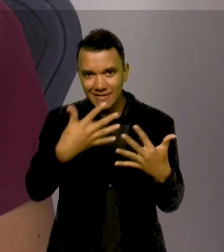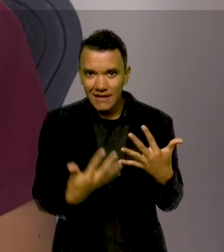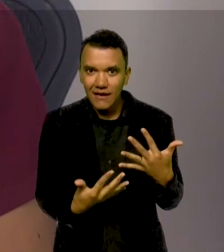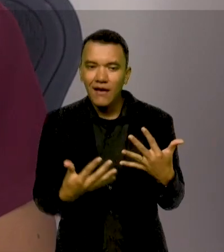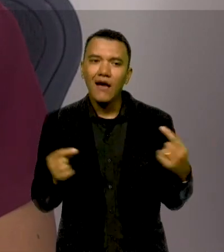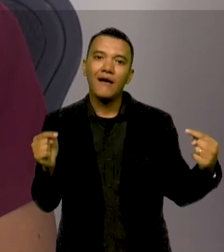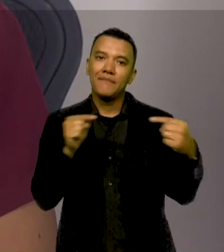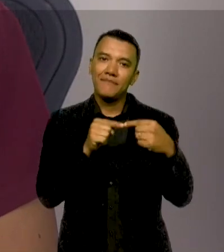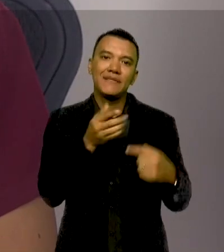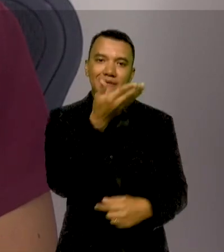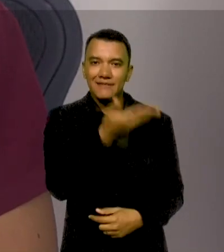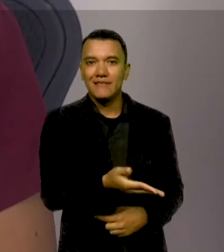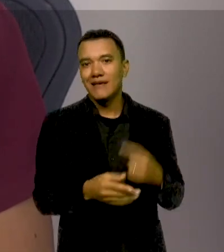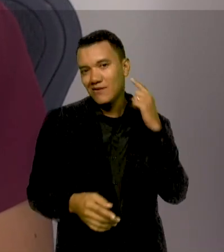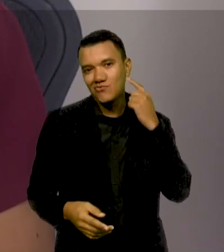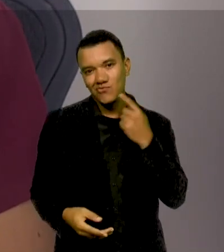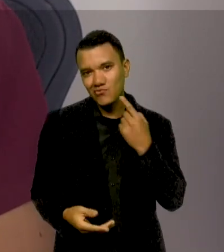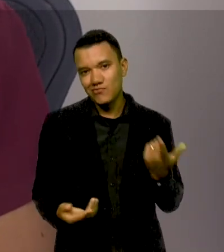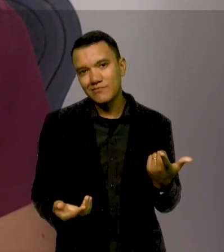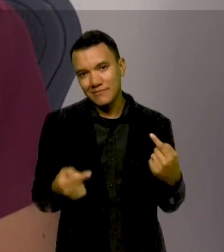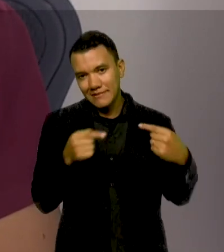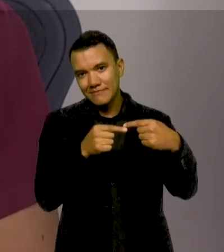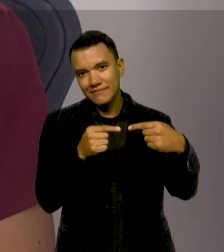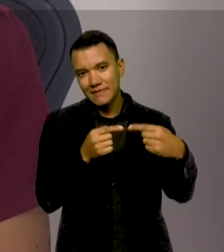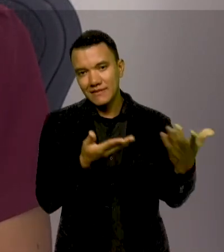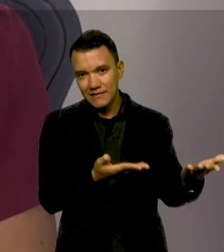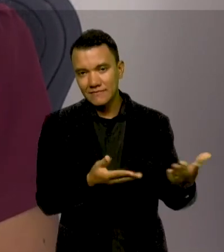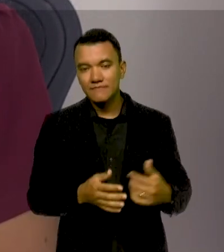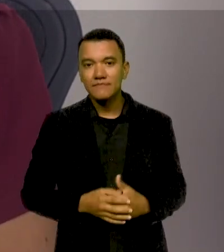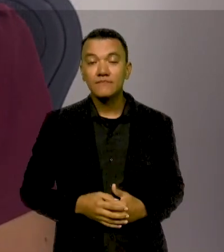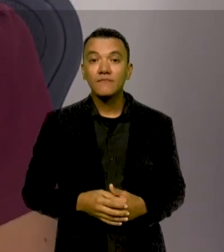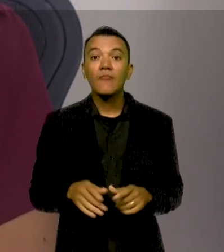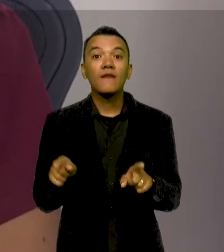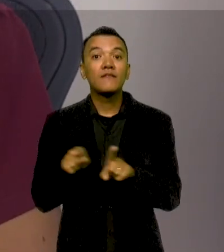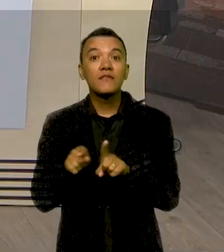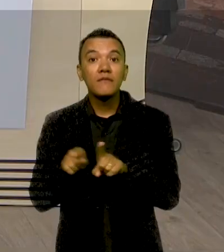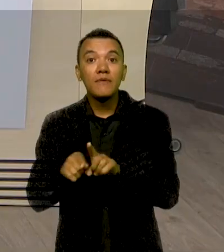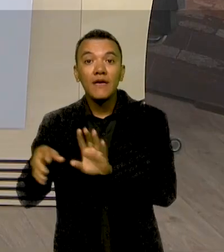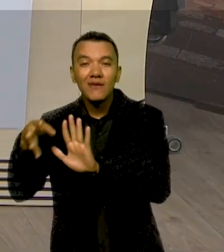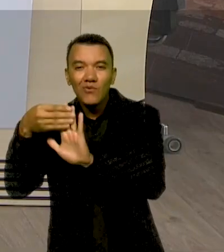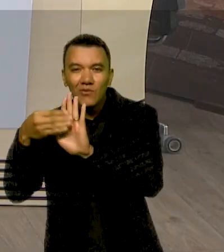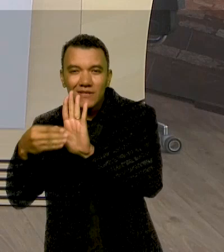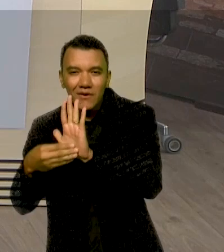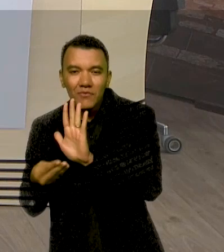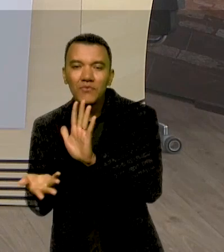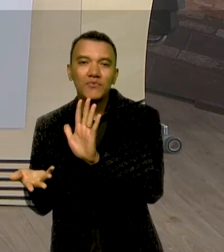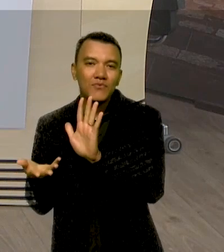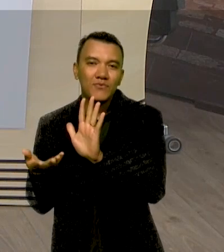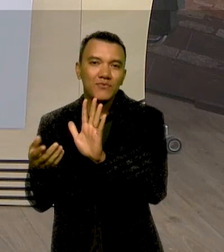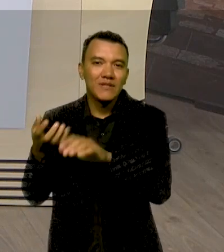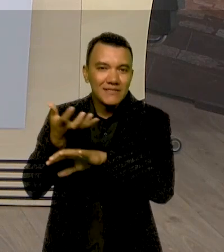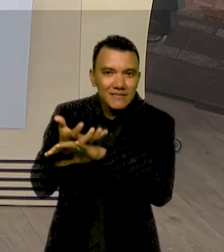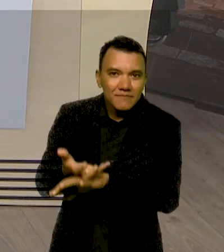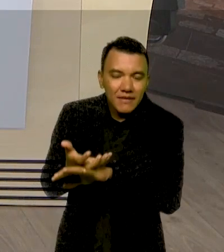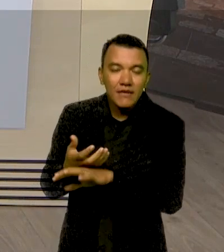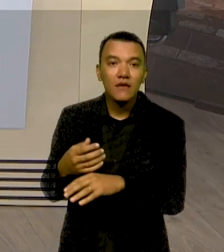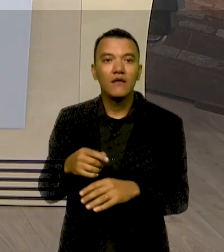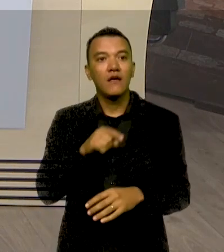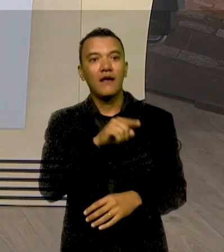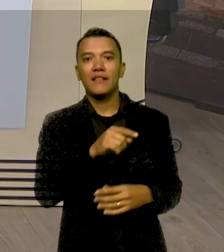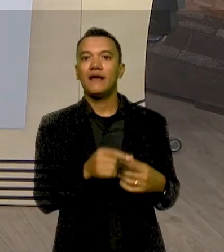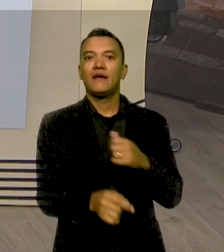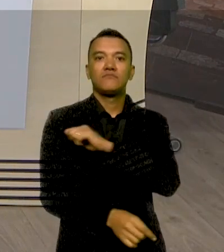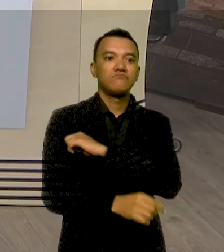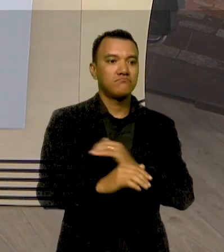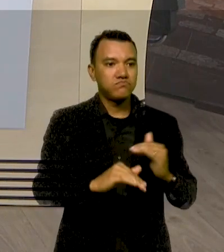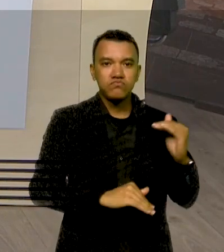sua condição de surdez e, ao mesmo tempo, aos conteúdos curriculares. E aí começaram a se desenvolver, a